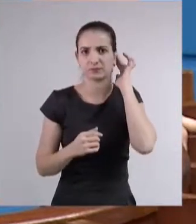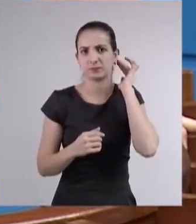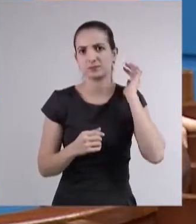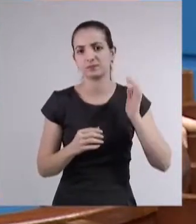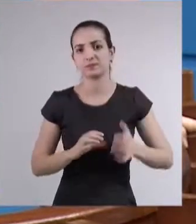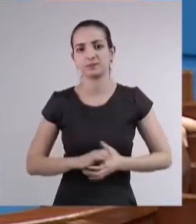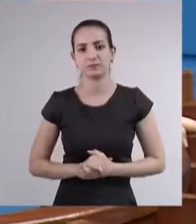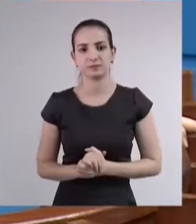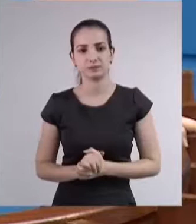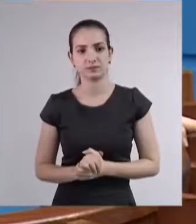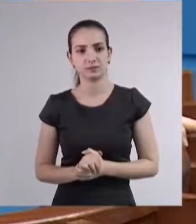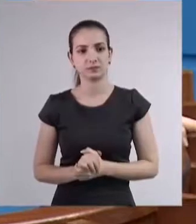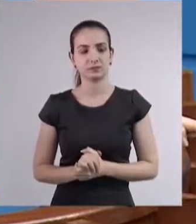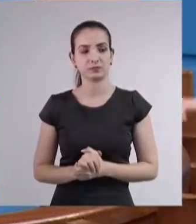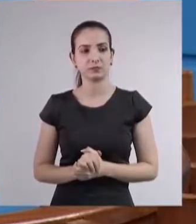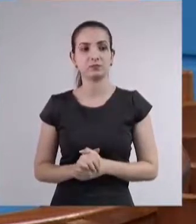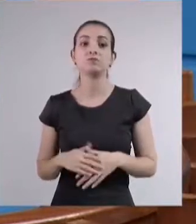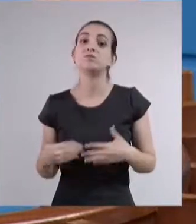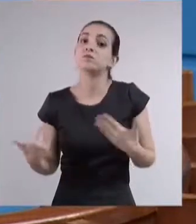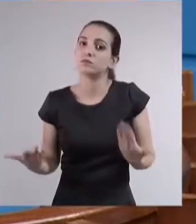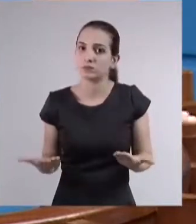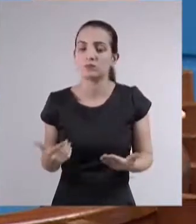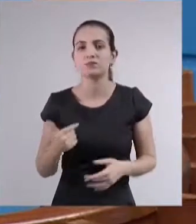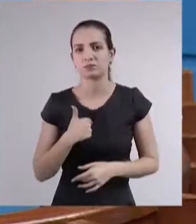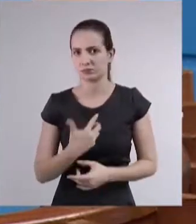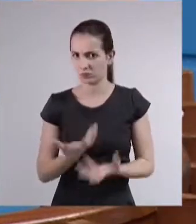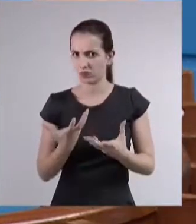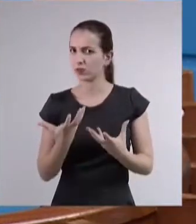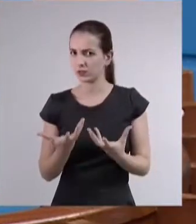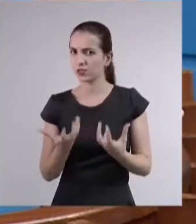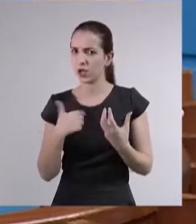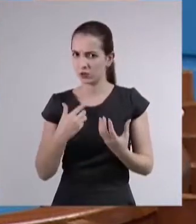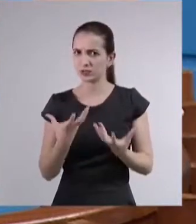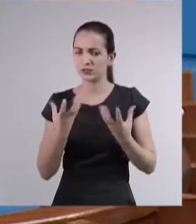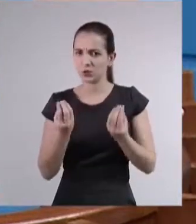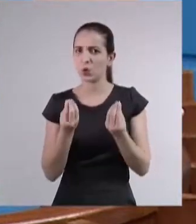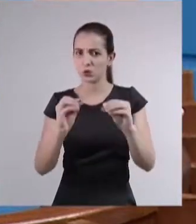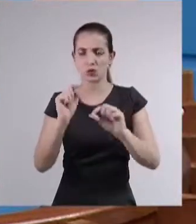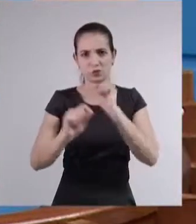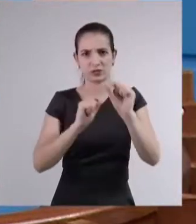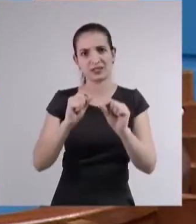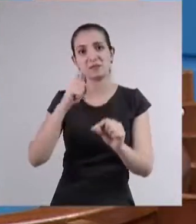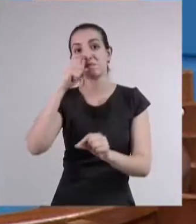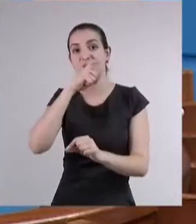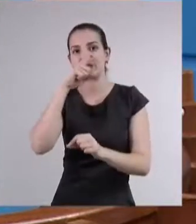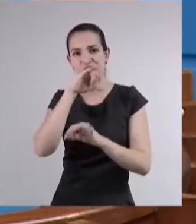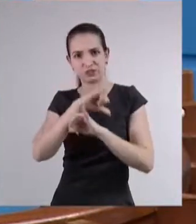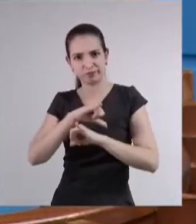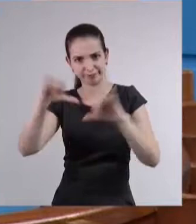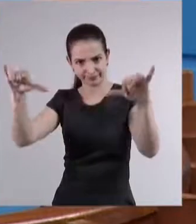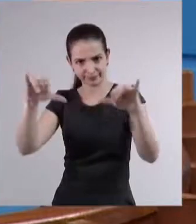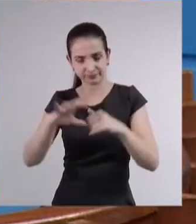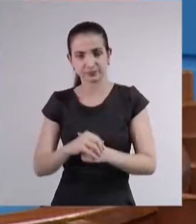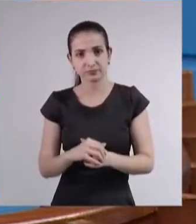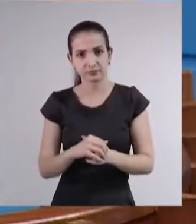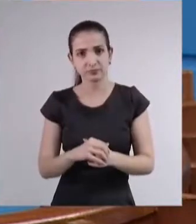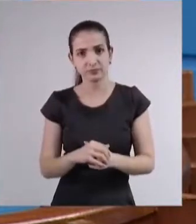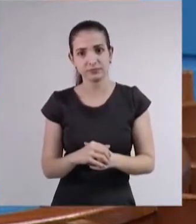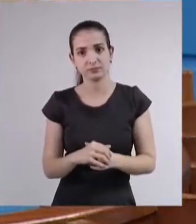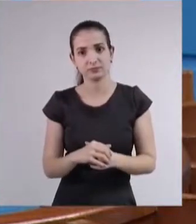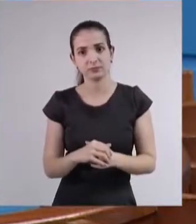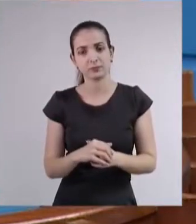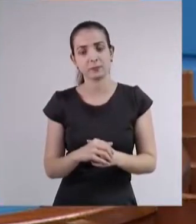Então, eu queria colocar que os fake news, eles